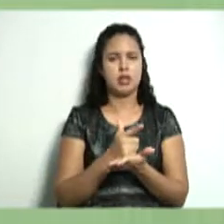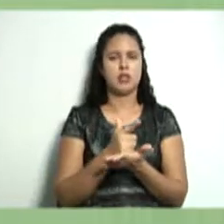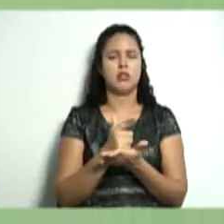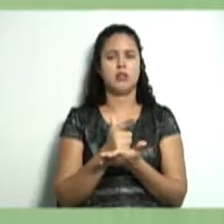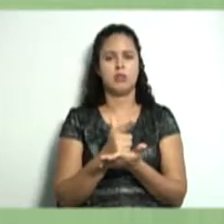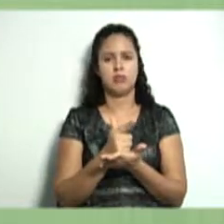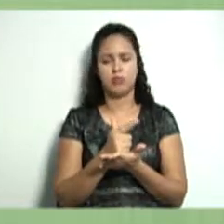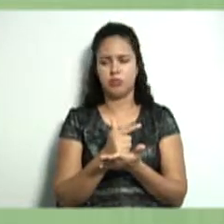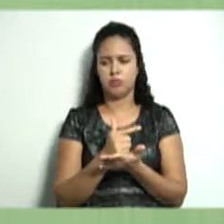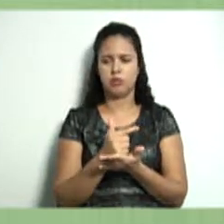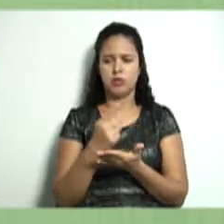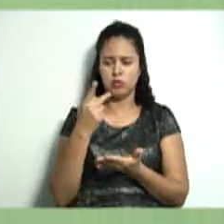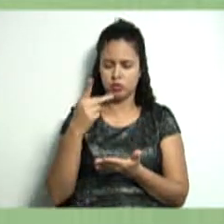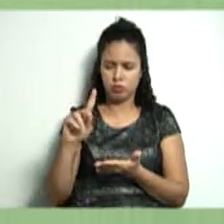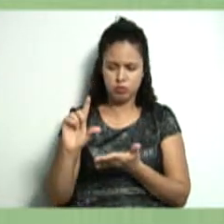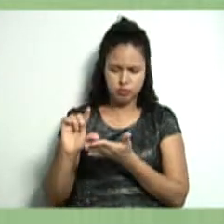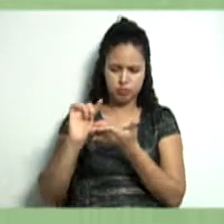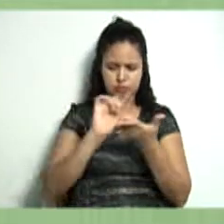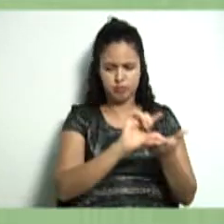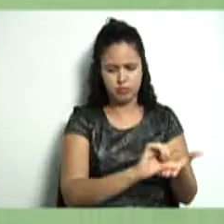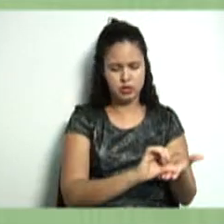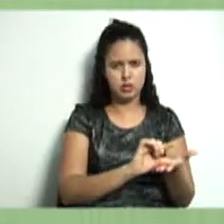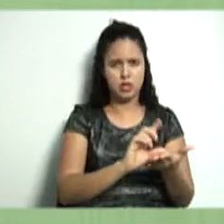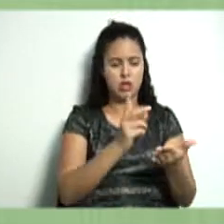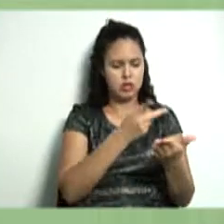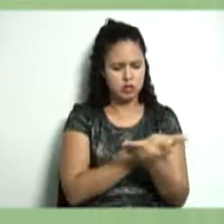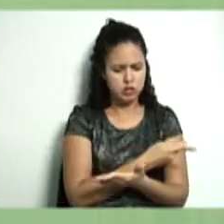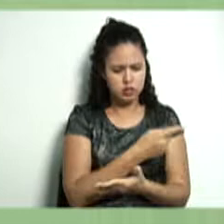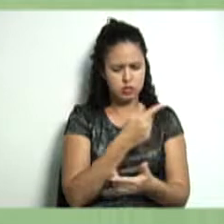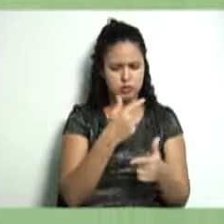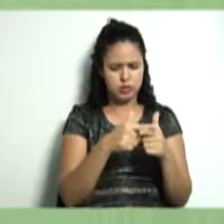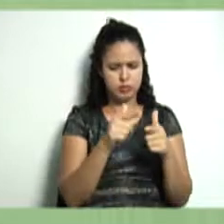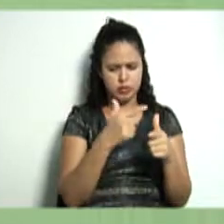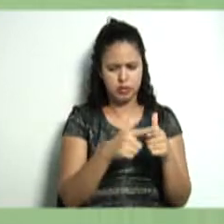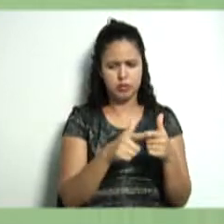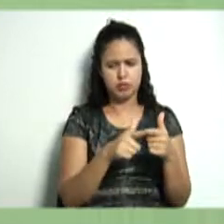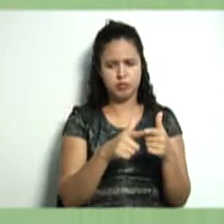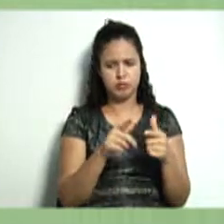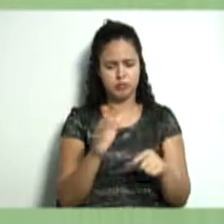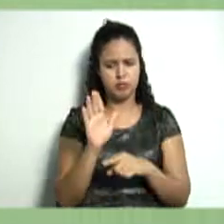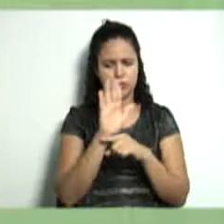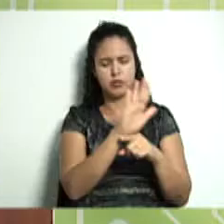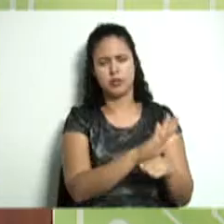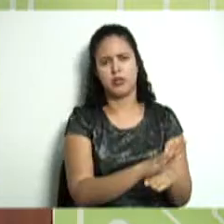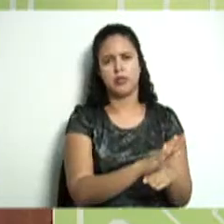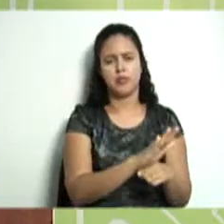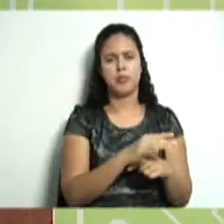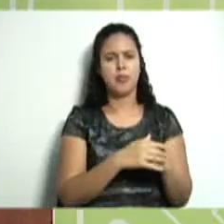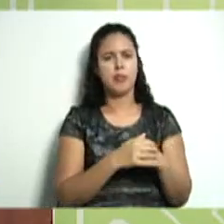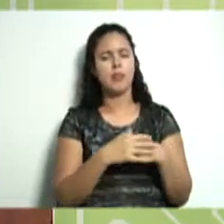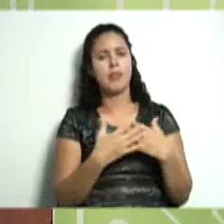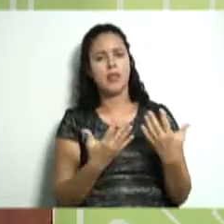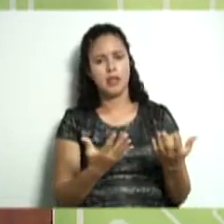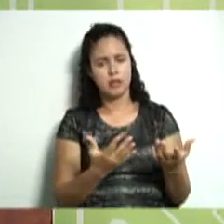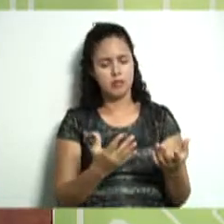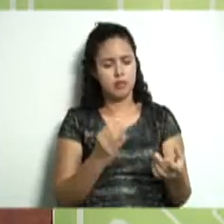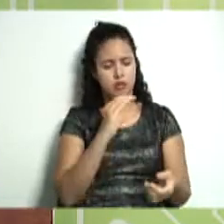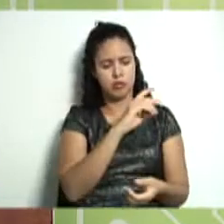ocorra prejuízo. Lembre-se, quando a cooperativa vai bem, as